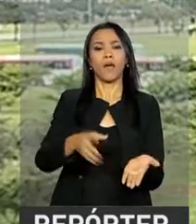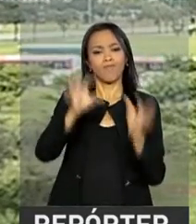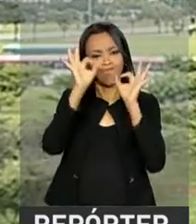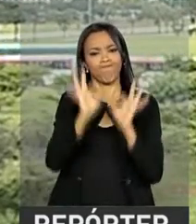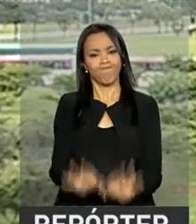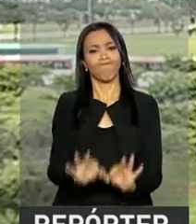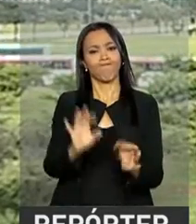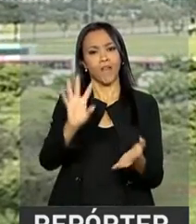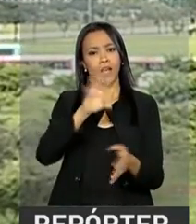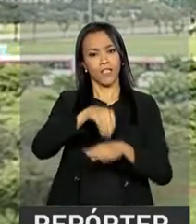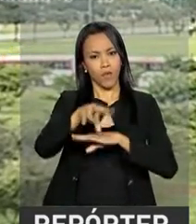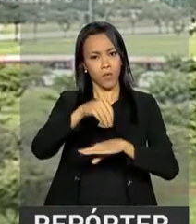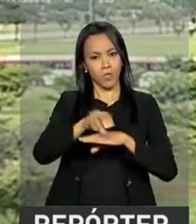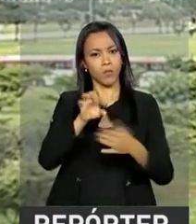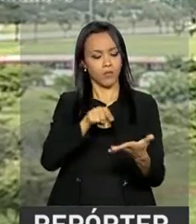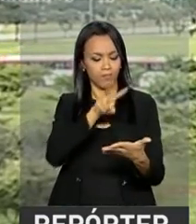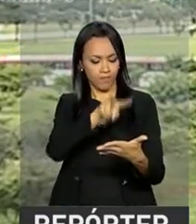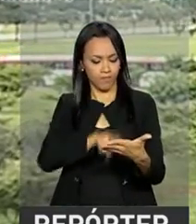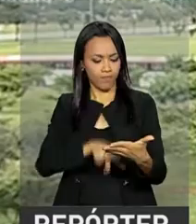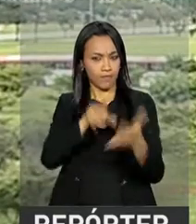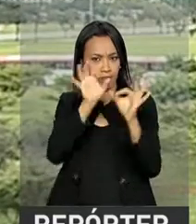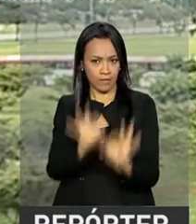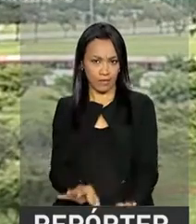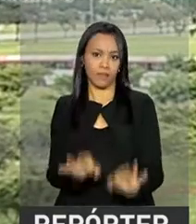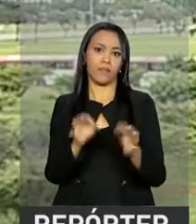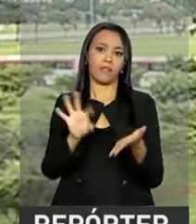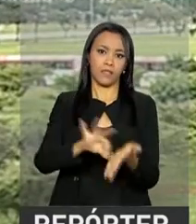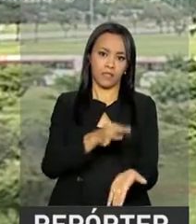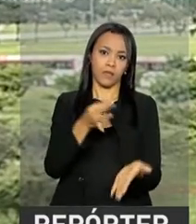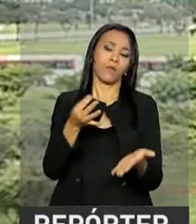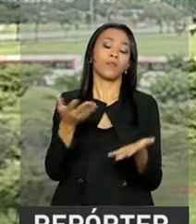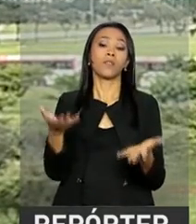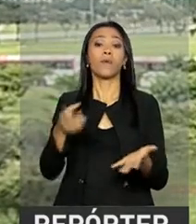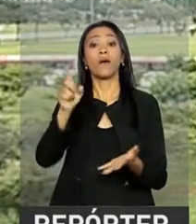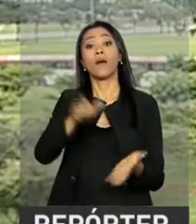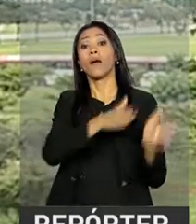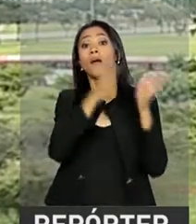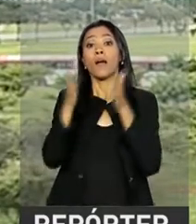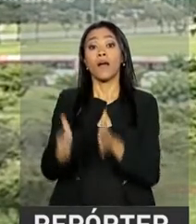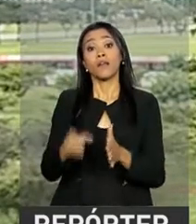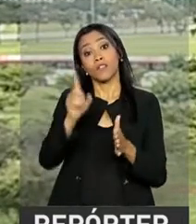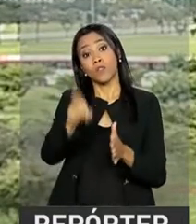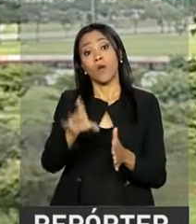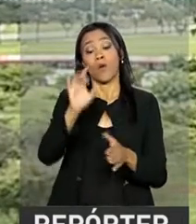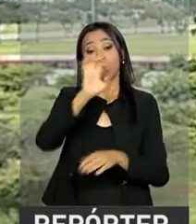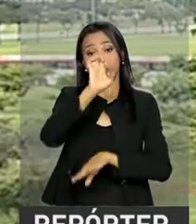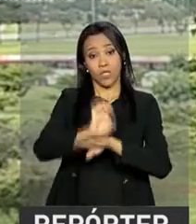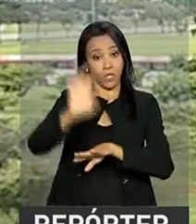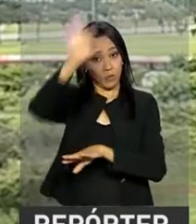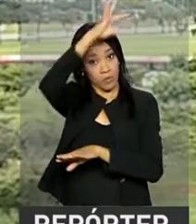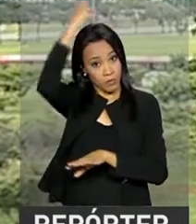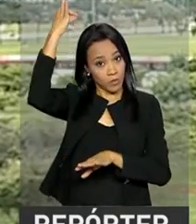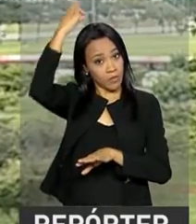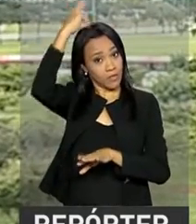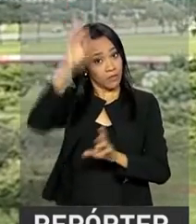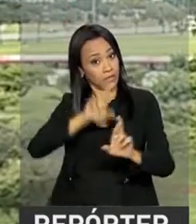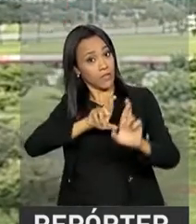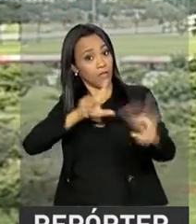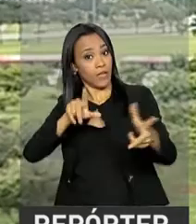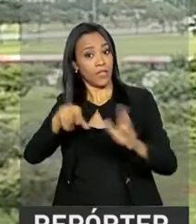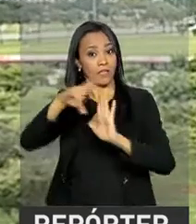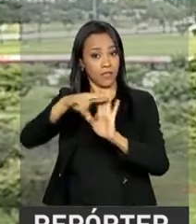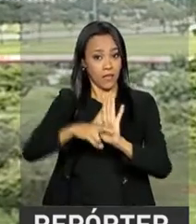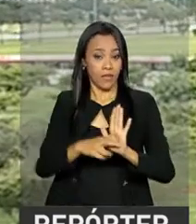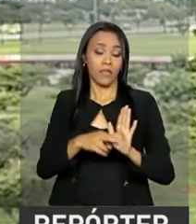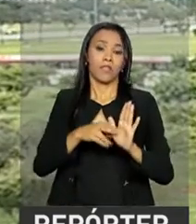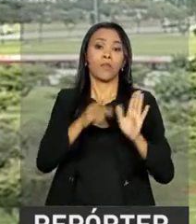fornecidas na inscrição a exceção é para os estudantes do espírito santo o ministério da educação prorrogou até